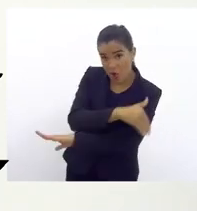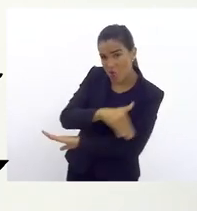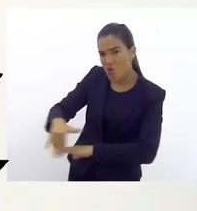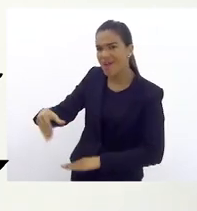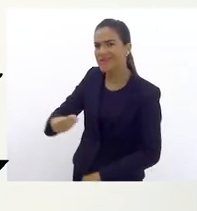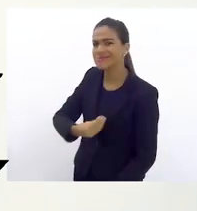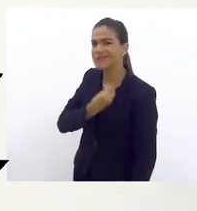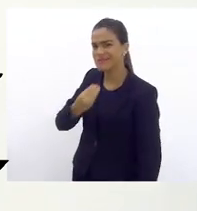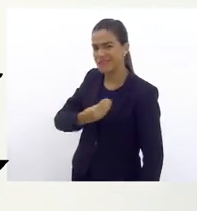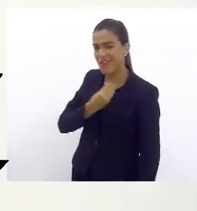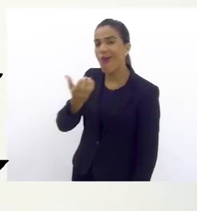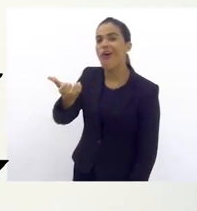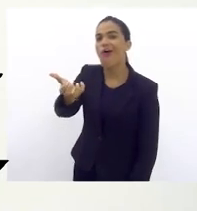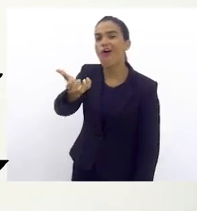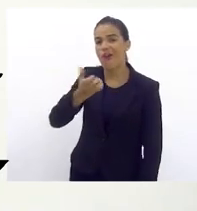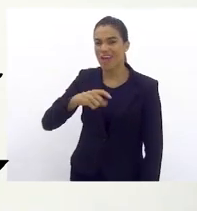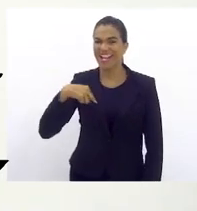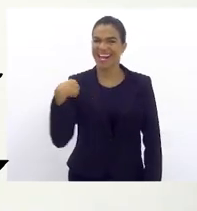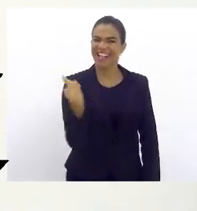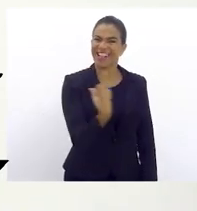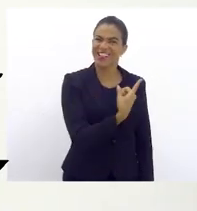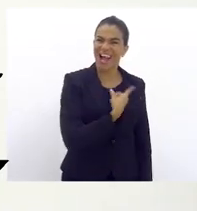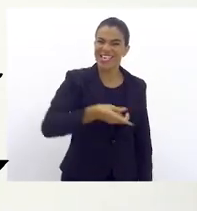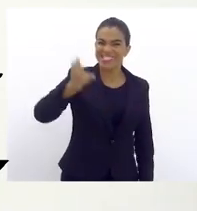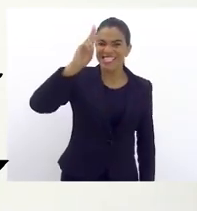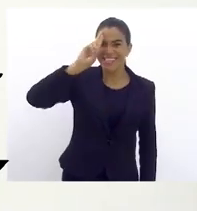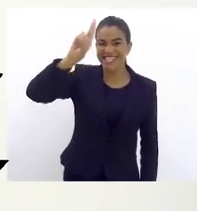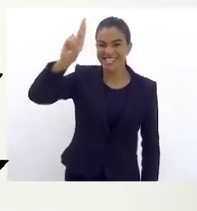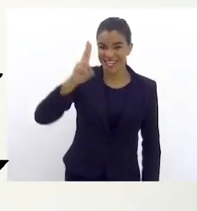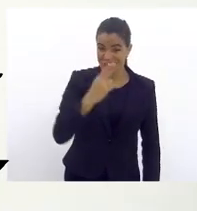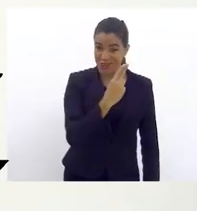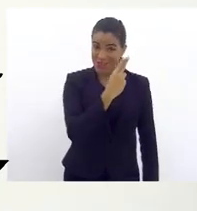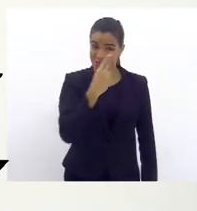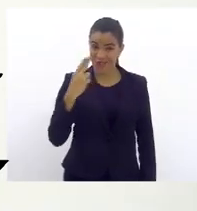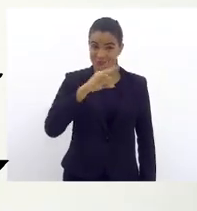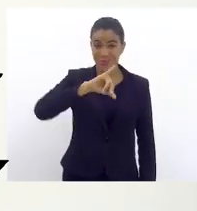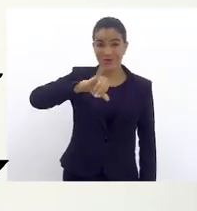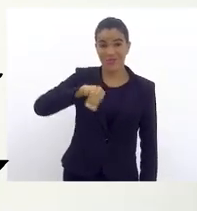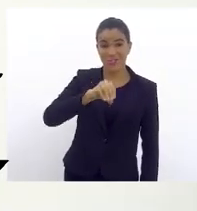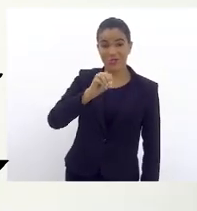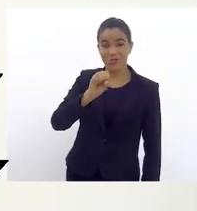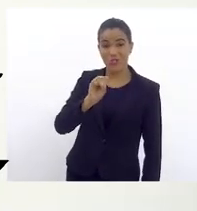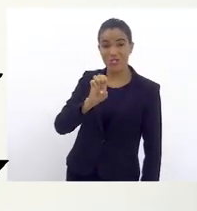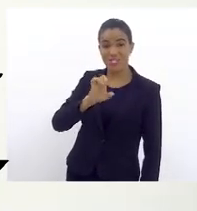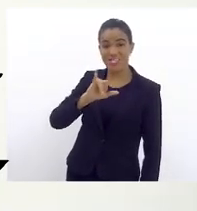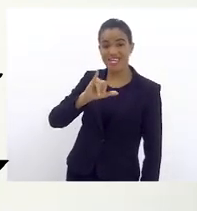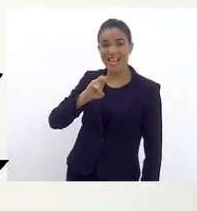eu queria que fosse nossa Josilene Negra Black